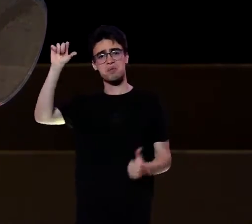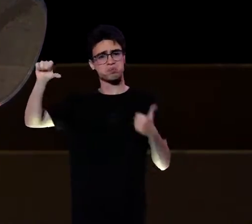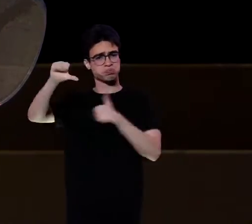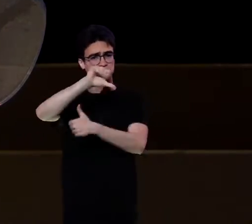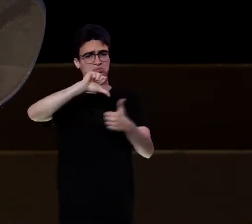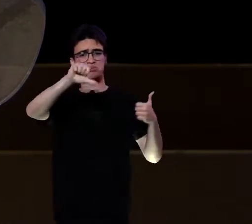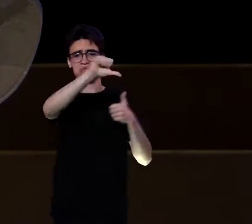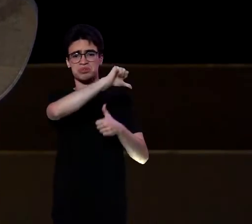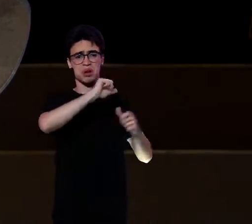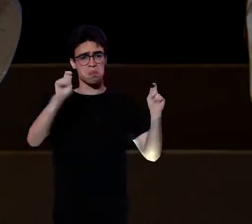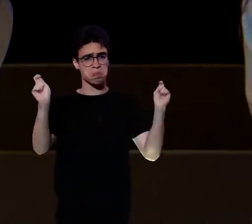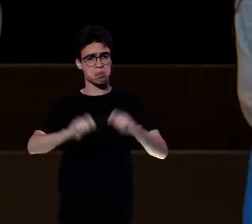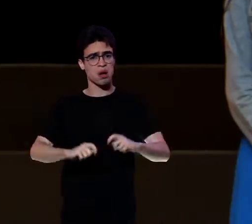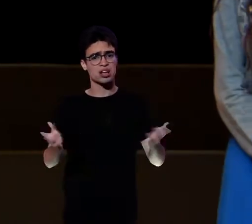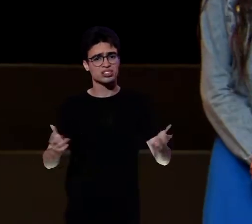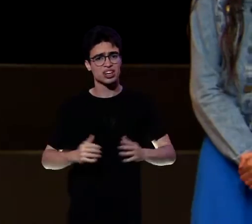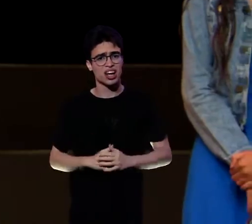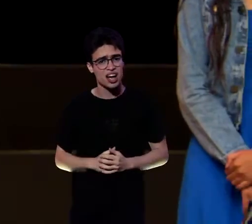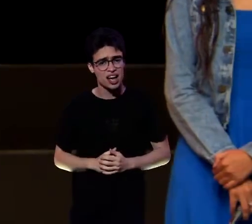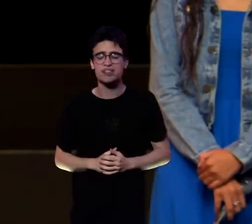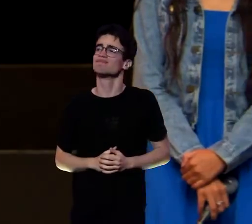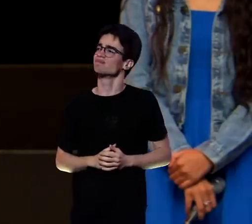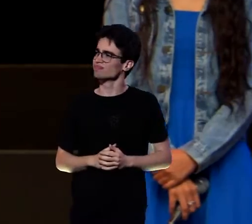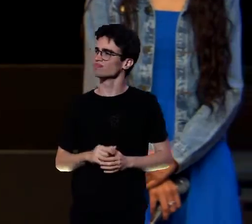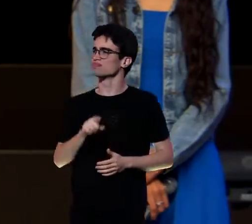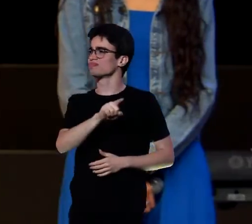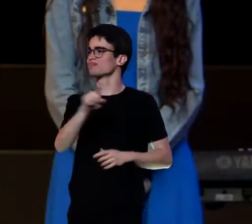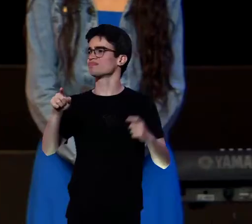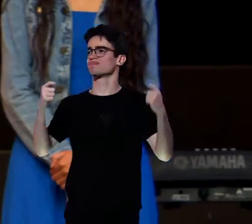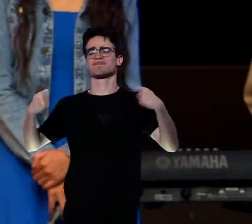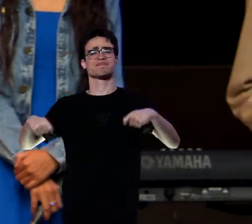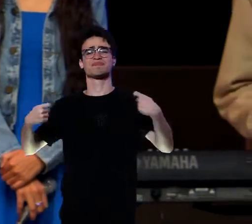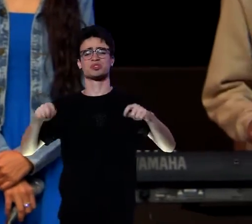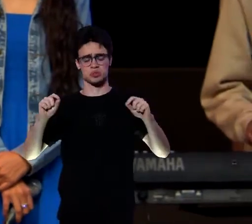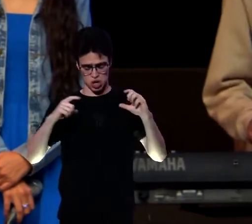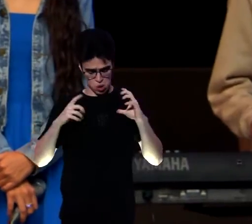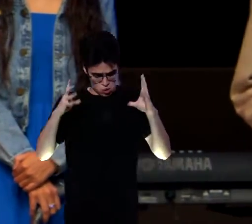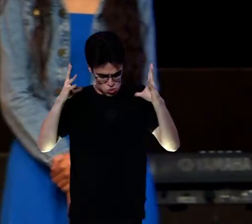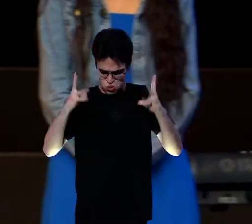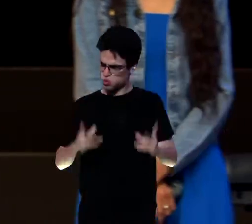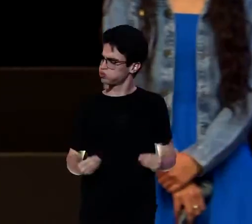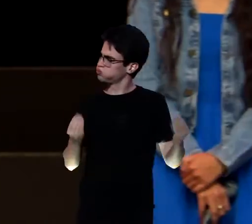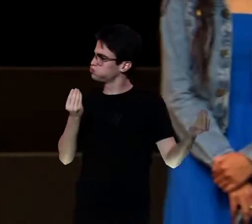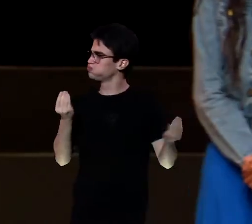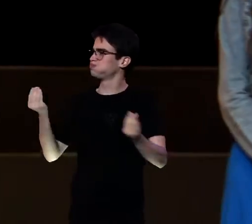E você precisa escolher se entregar por completo ao Espírito.